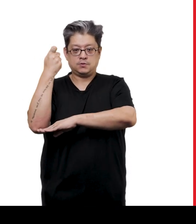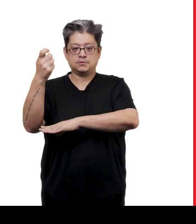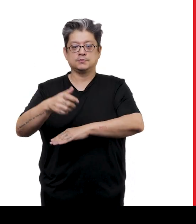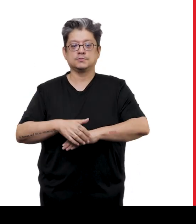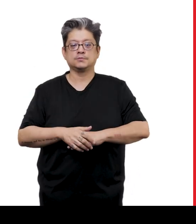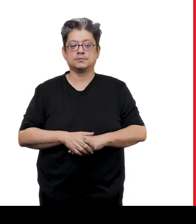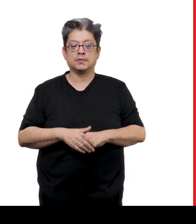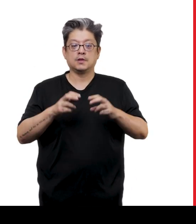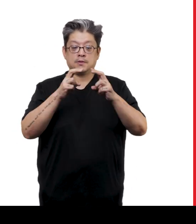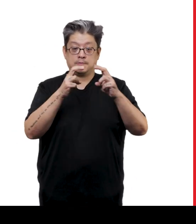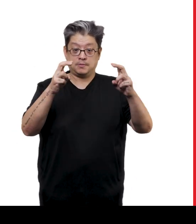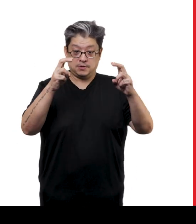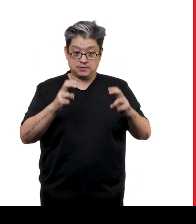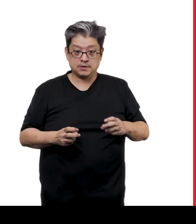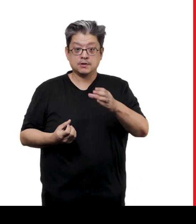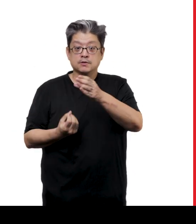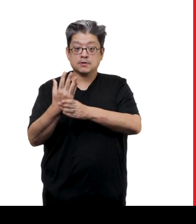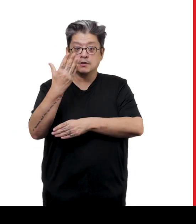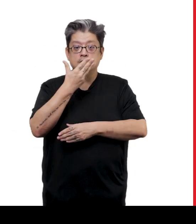Chateaubriand,